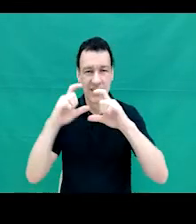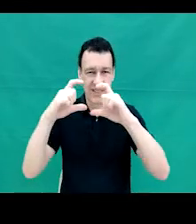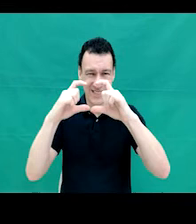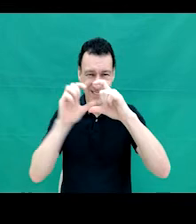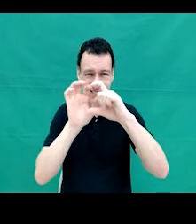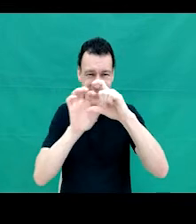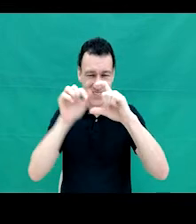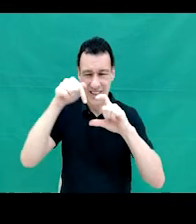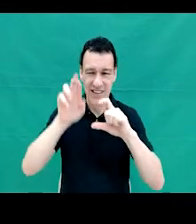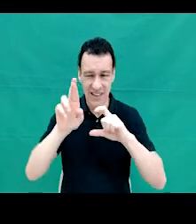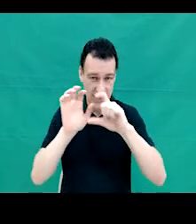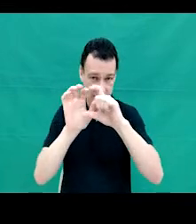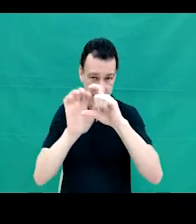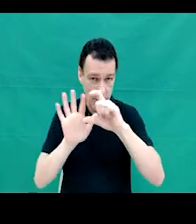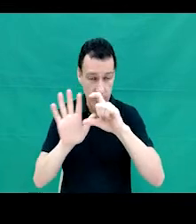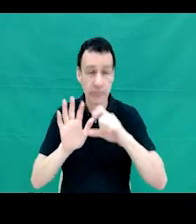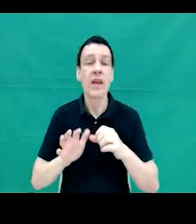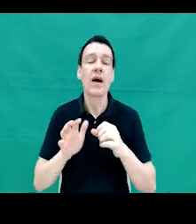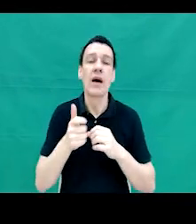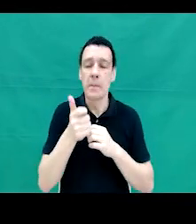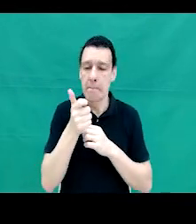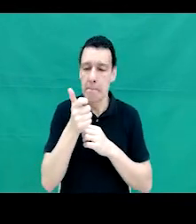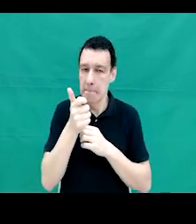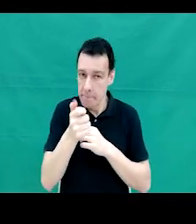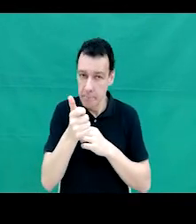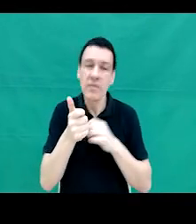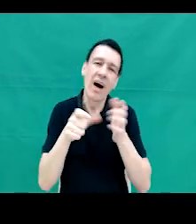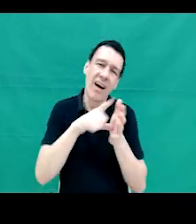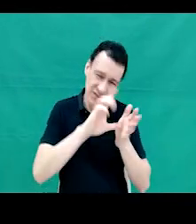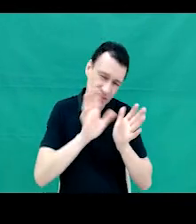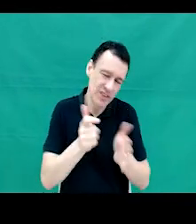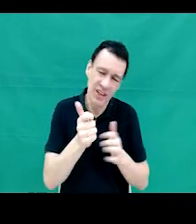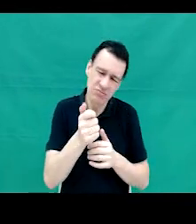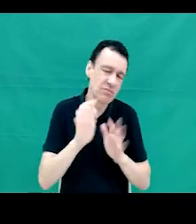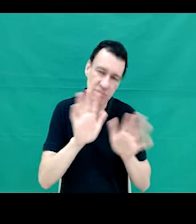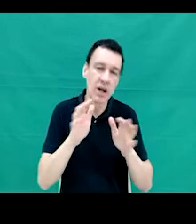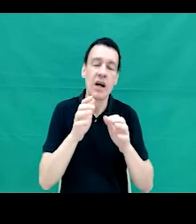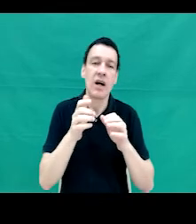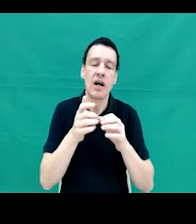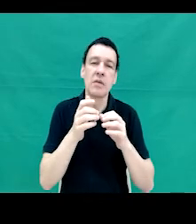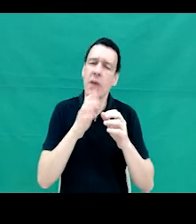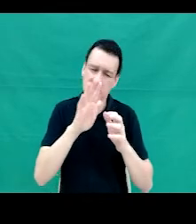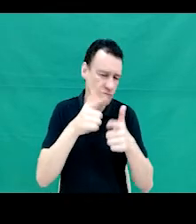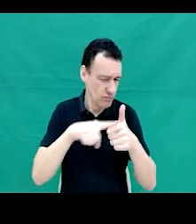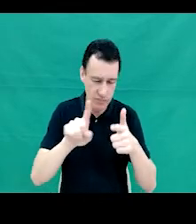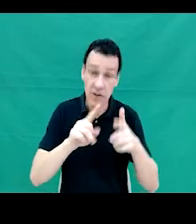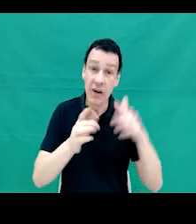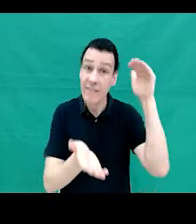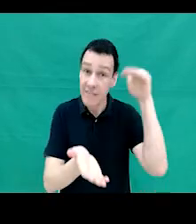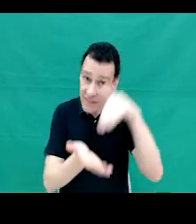seu celular para fazer o download. Ao fim da apresentação, nós vamos colocar de novo aqui em tela e você pode sim fazer o download, Milena.